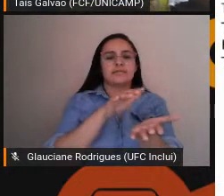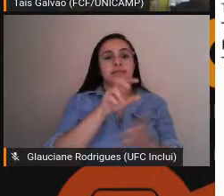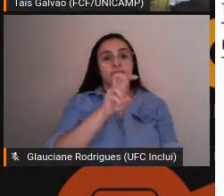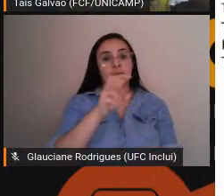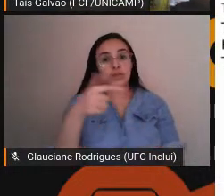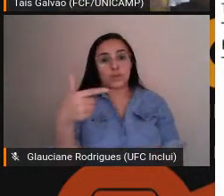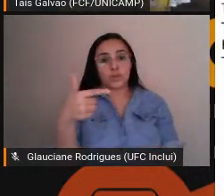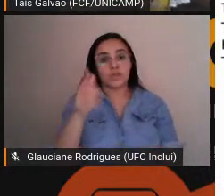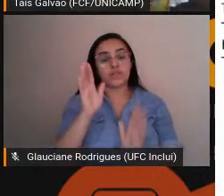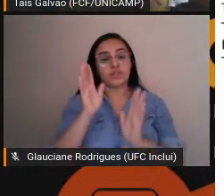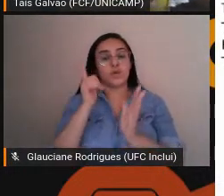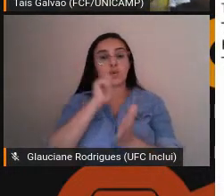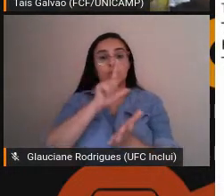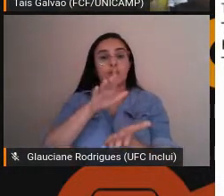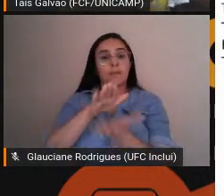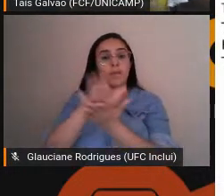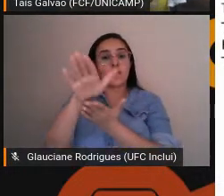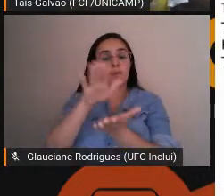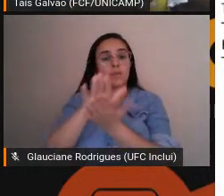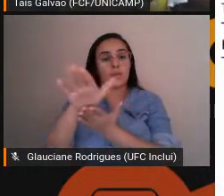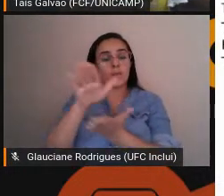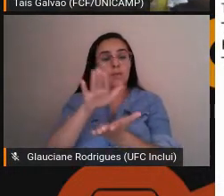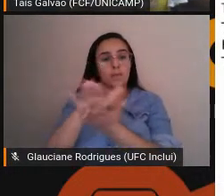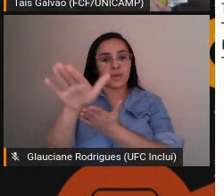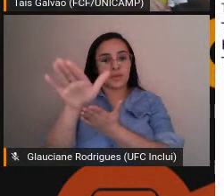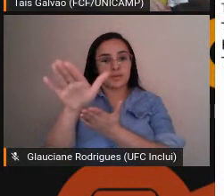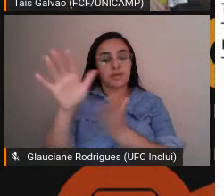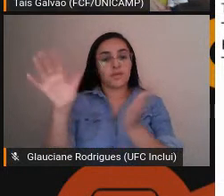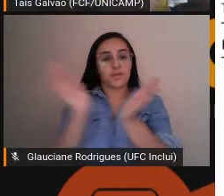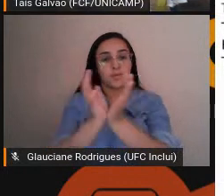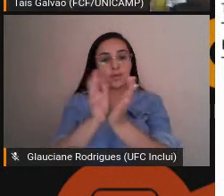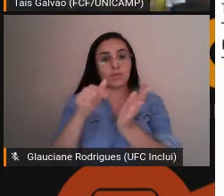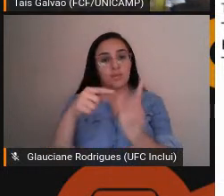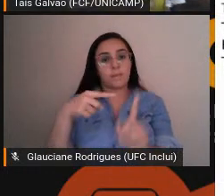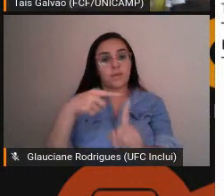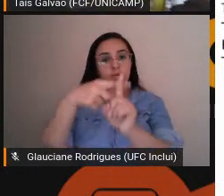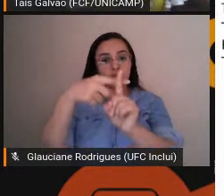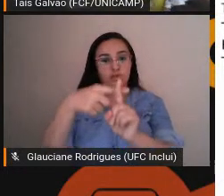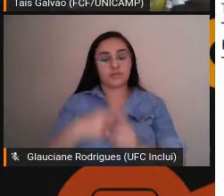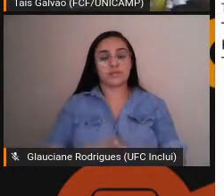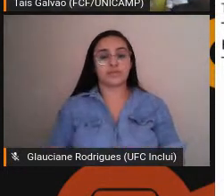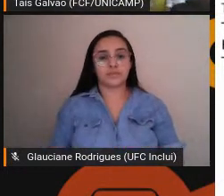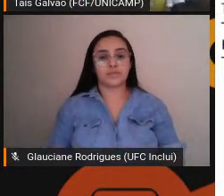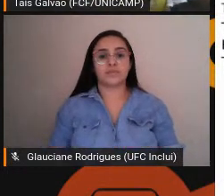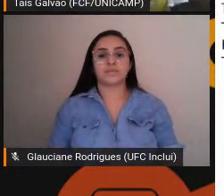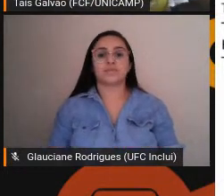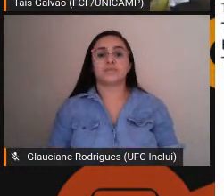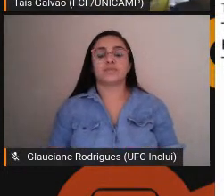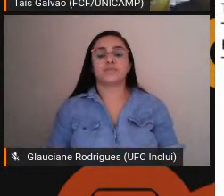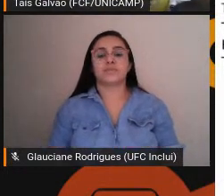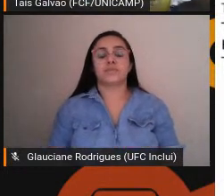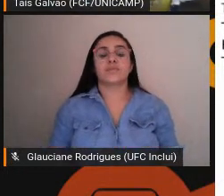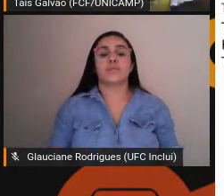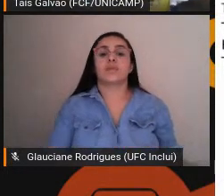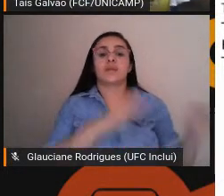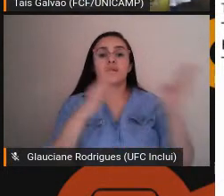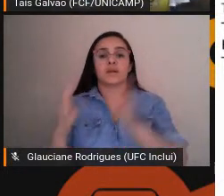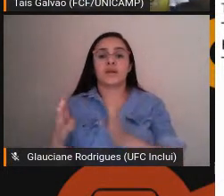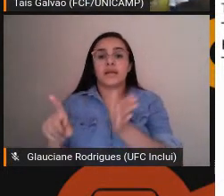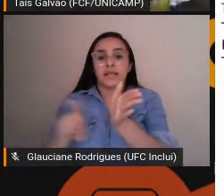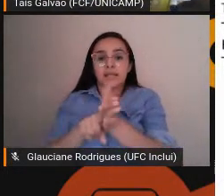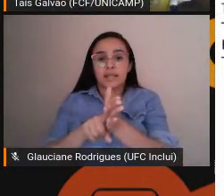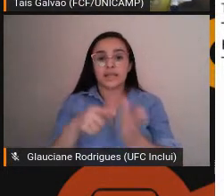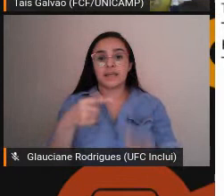publicados, né, dentre os que tiveram o que eles classificaram como resultado positivo. E entre os negativos foram